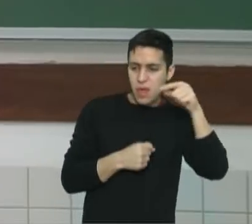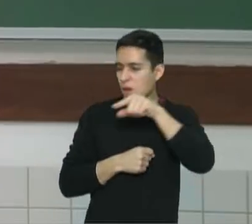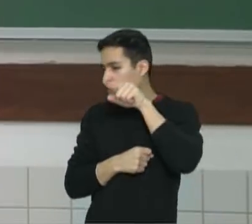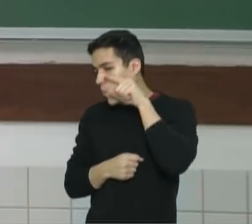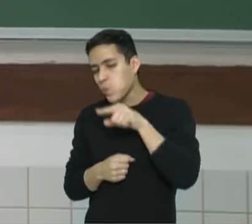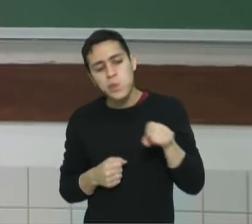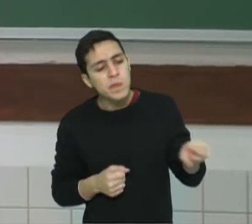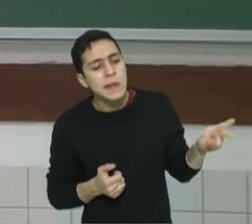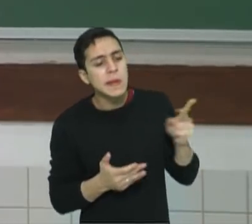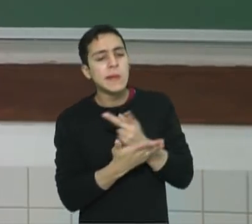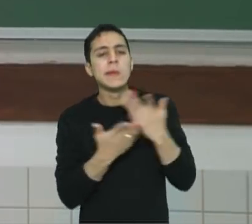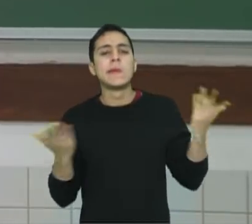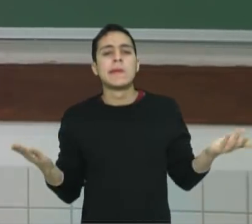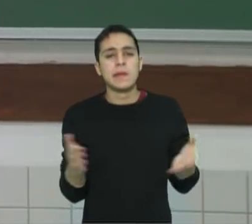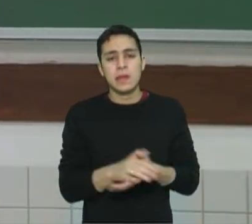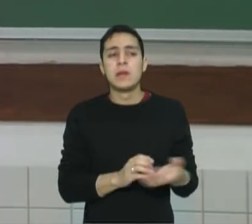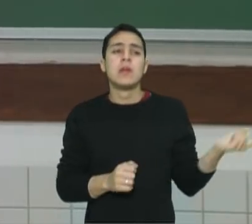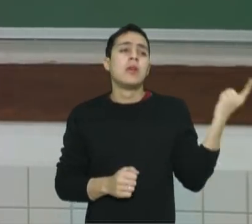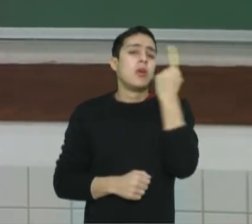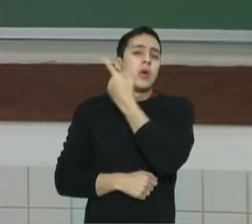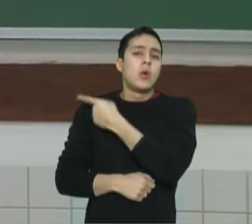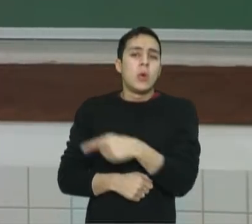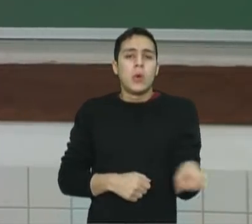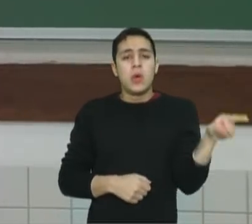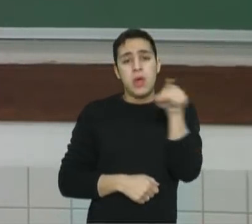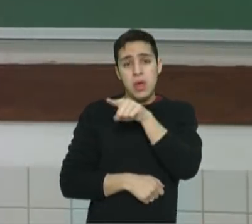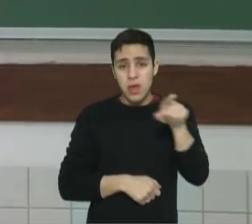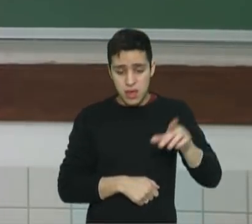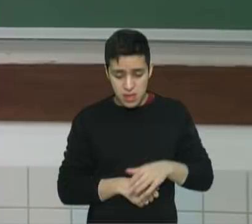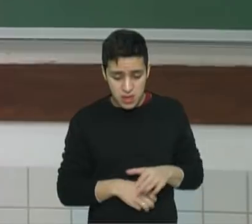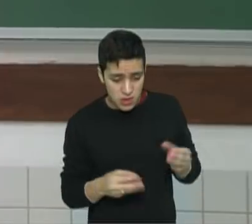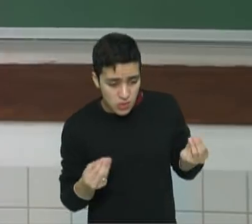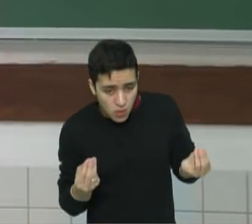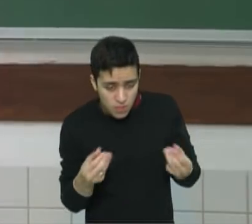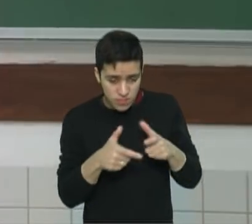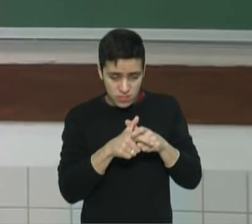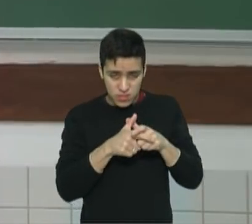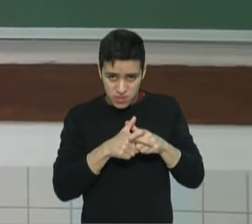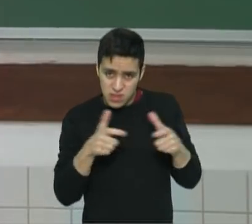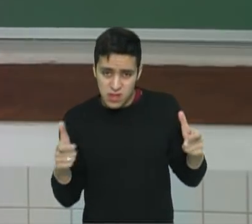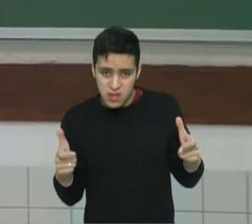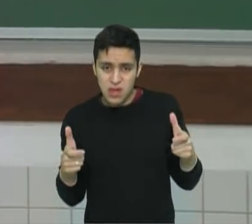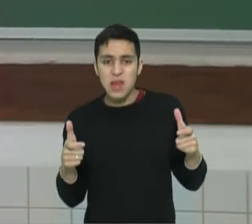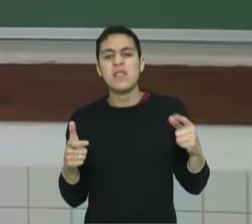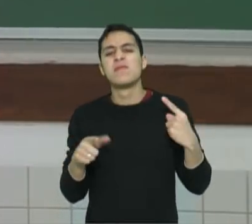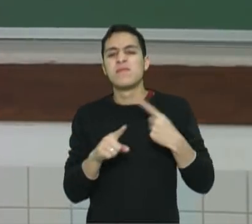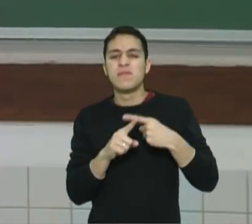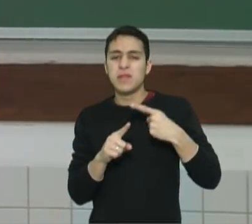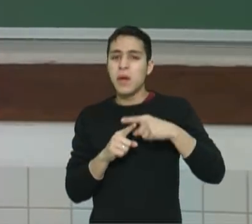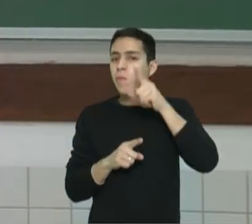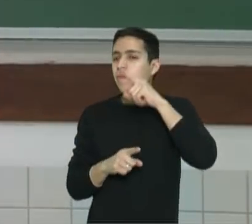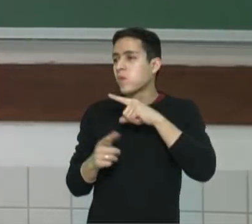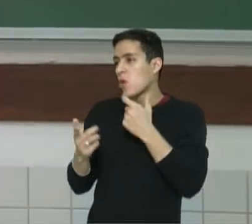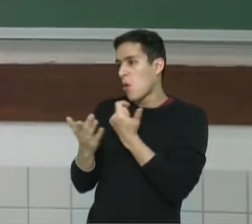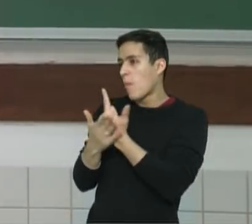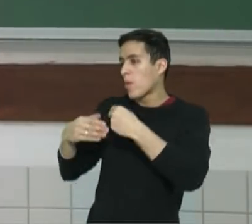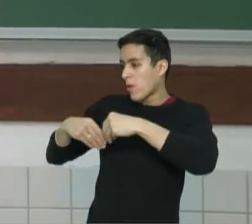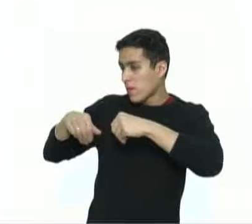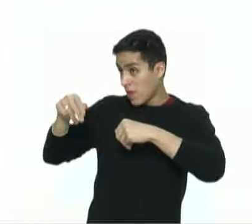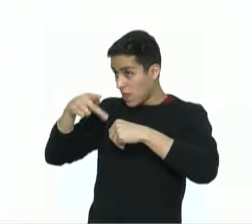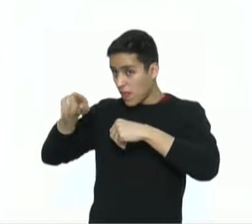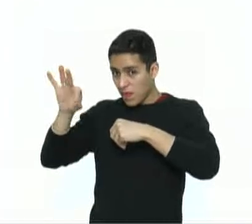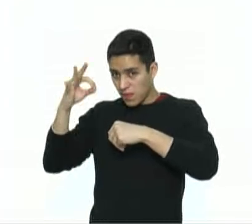que aconteceu ali. E na última, você vai ver sobre a expansão das terras compradas da França e da Espanha. Vamos lá?